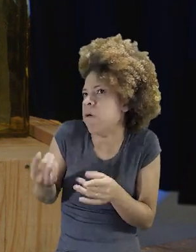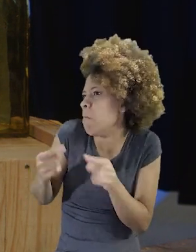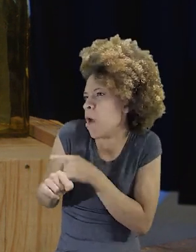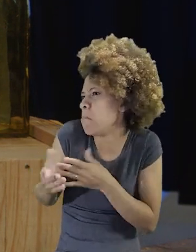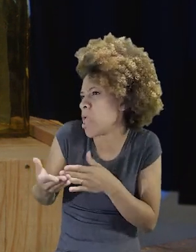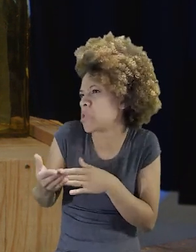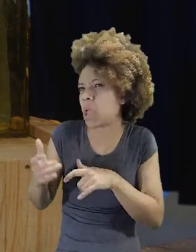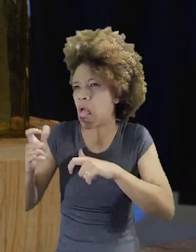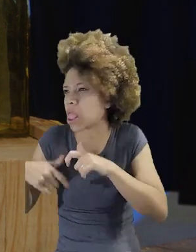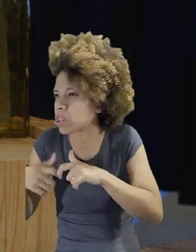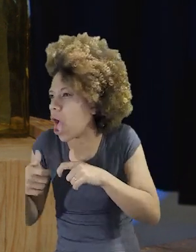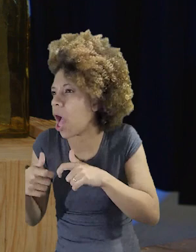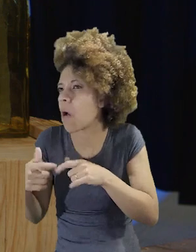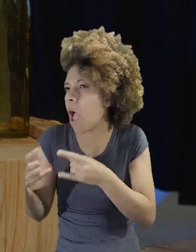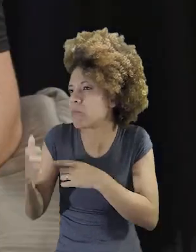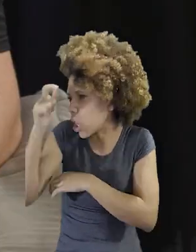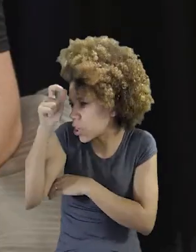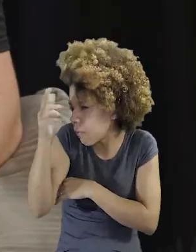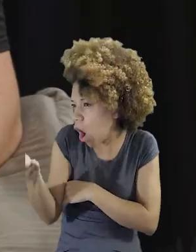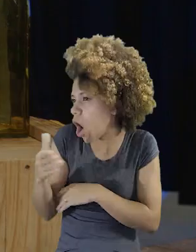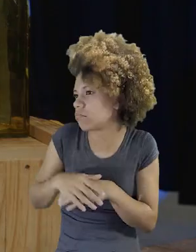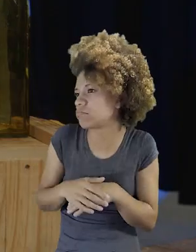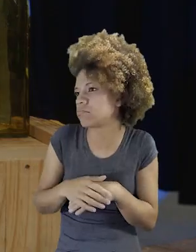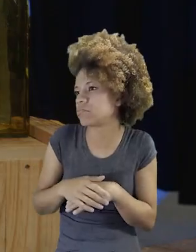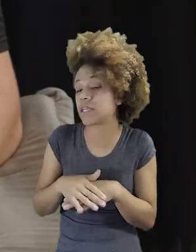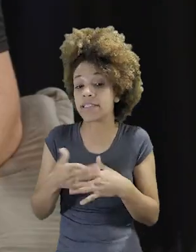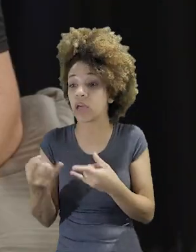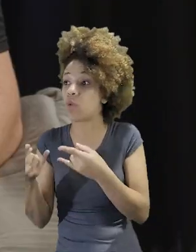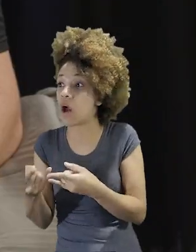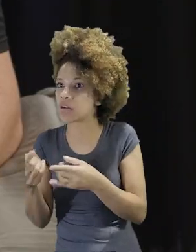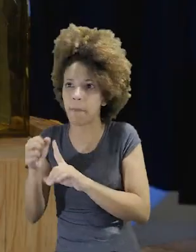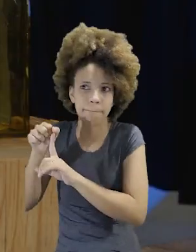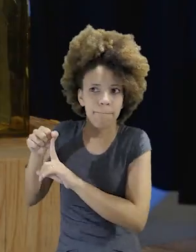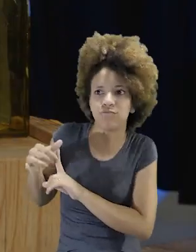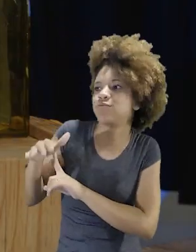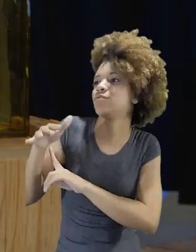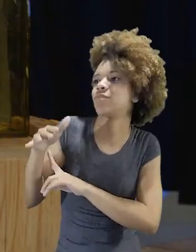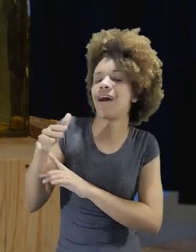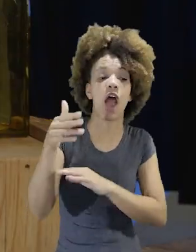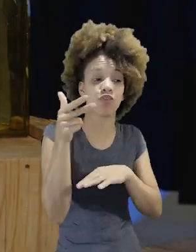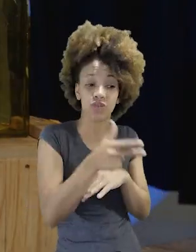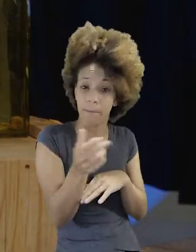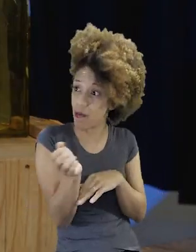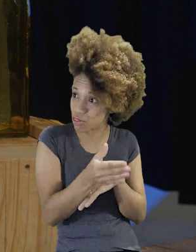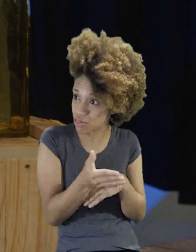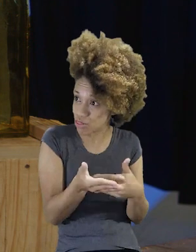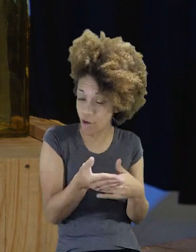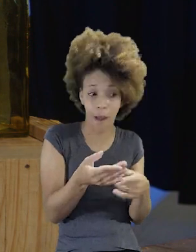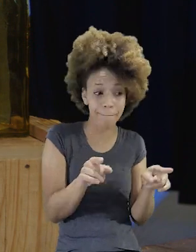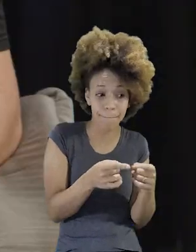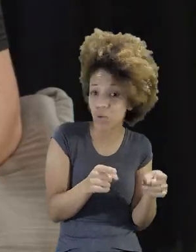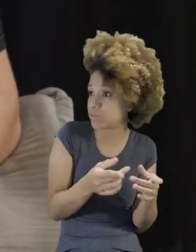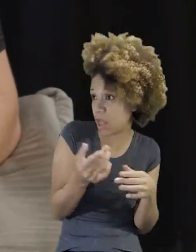rock era era proibido era sexual era a música do demônio E aí o rock estoura E aí o